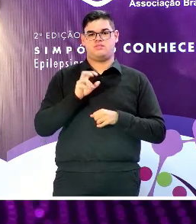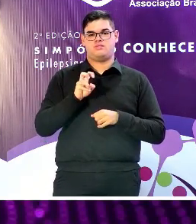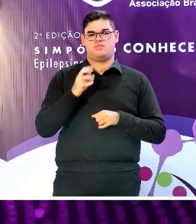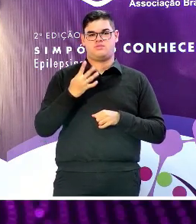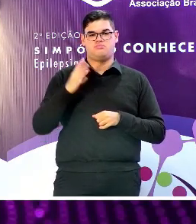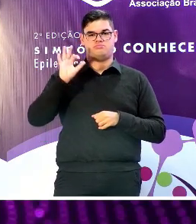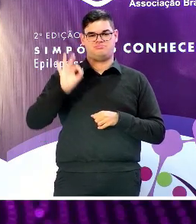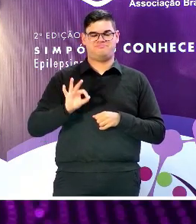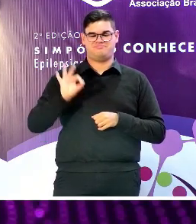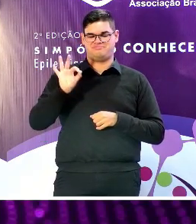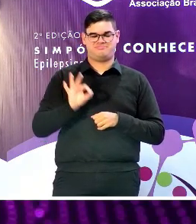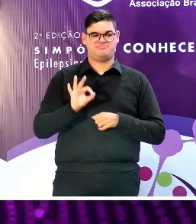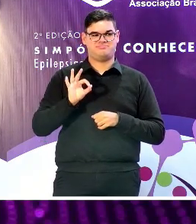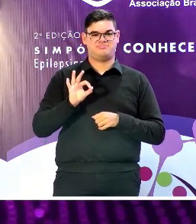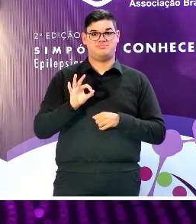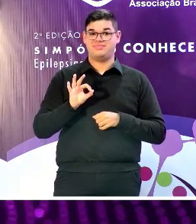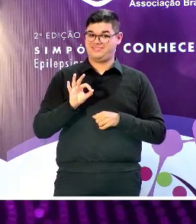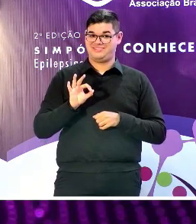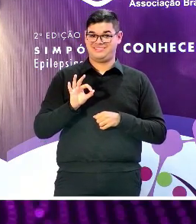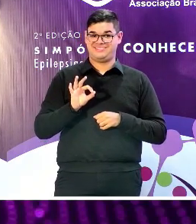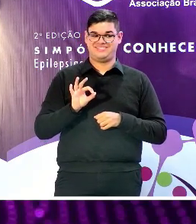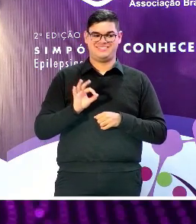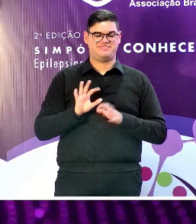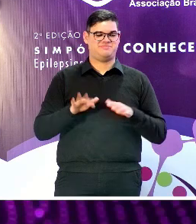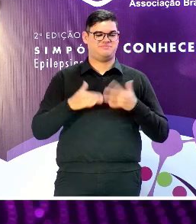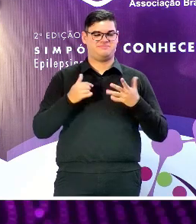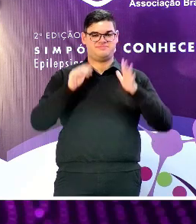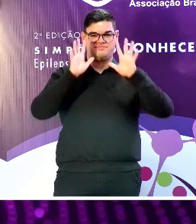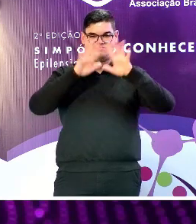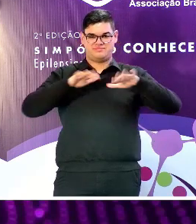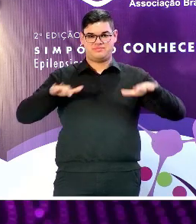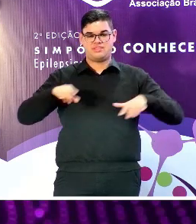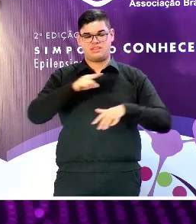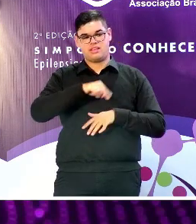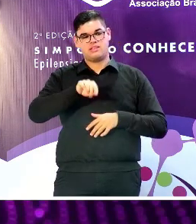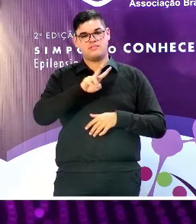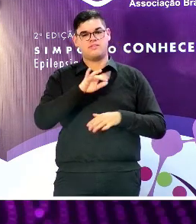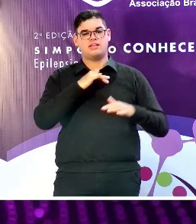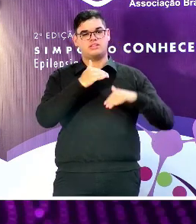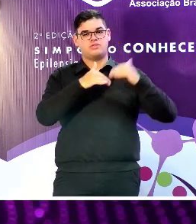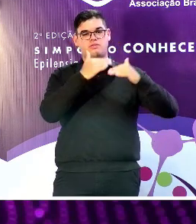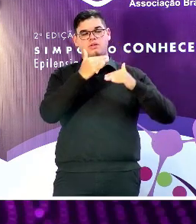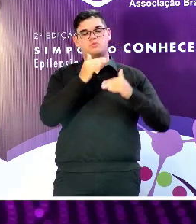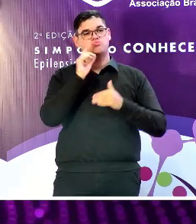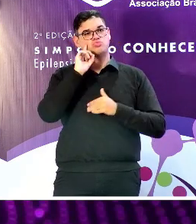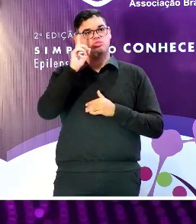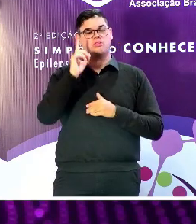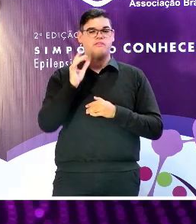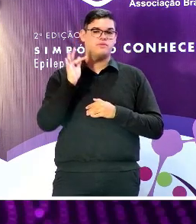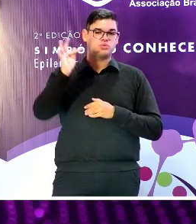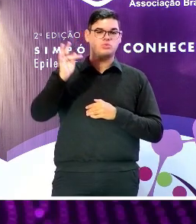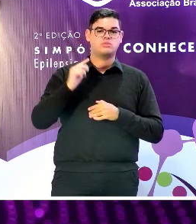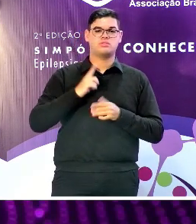54% dessas crianças elas vão desenvolver epilepsia. Tá?